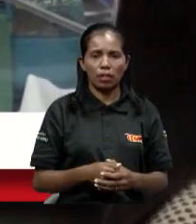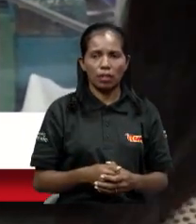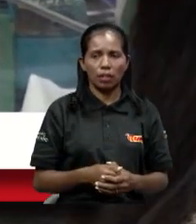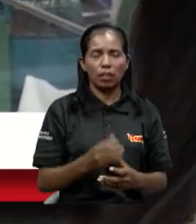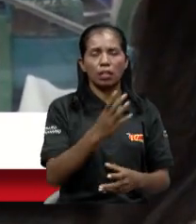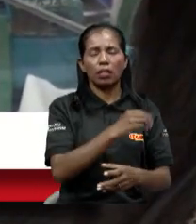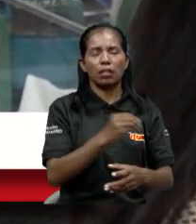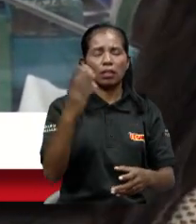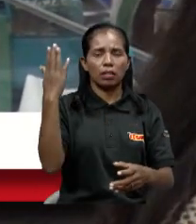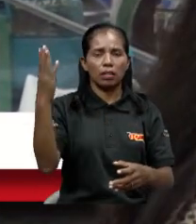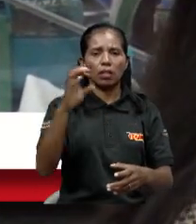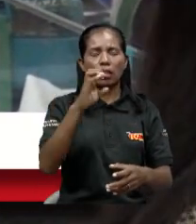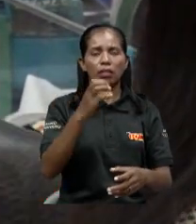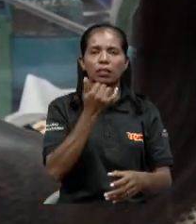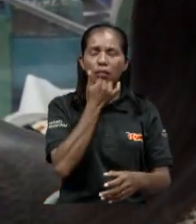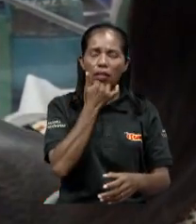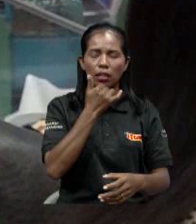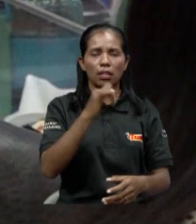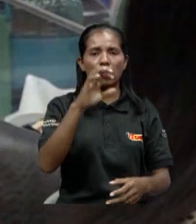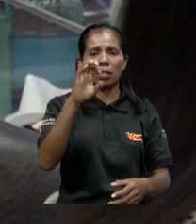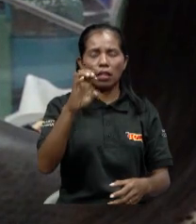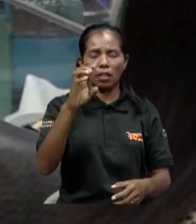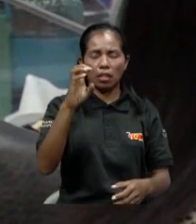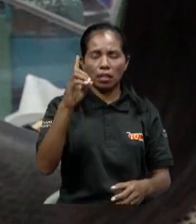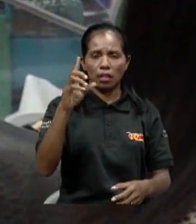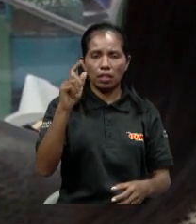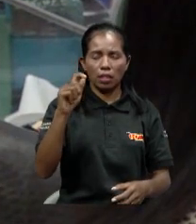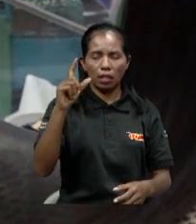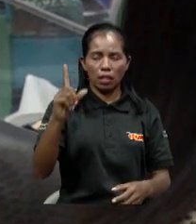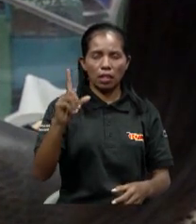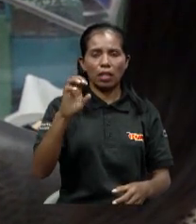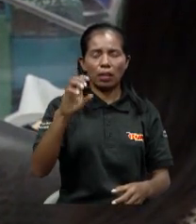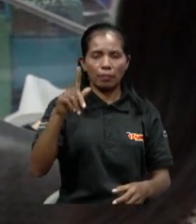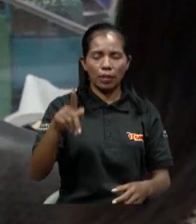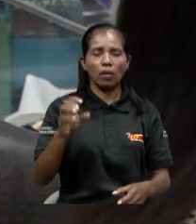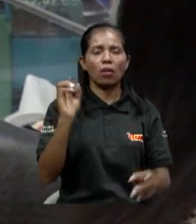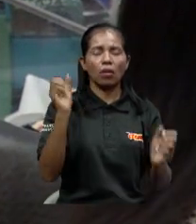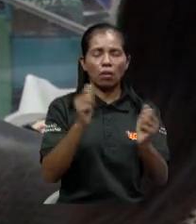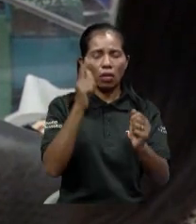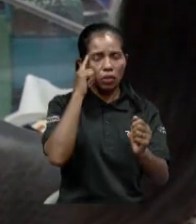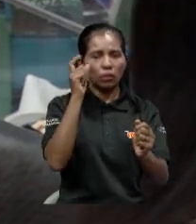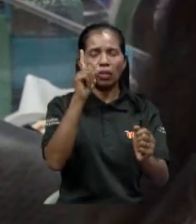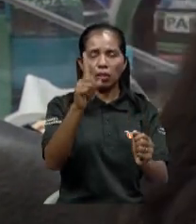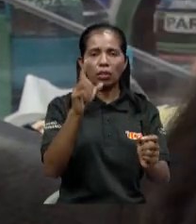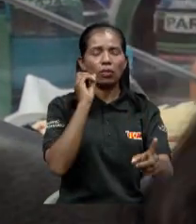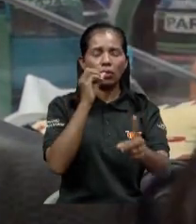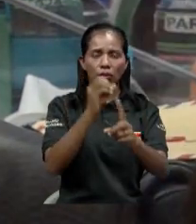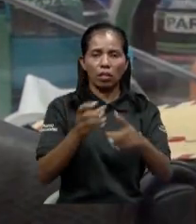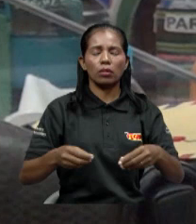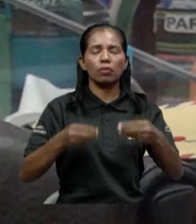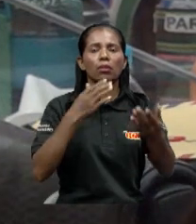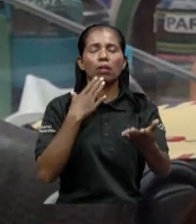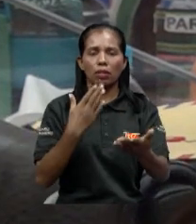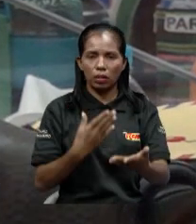e a DTL e Governo ne hari EP, ho hanoi ngida objetivo ida atu halo fornecimento dia kliu